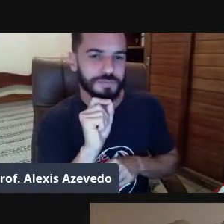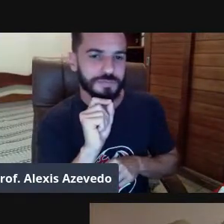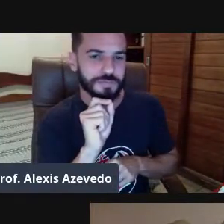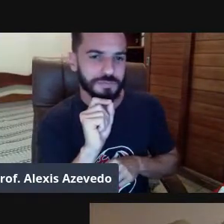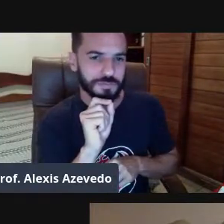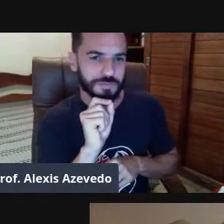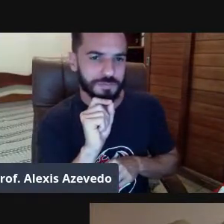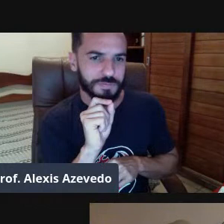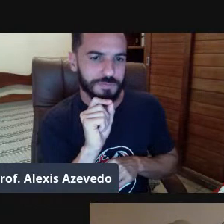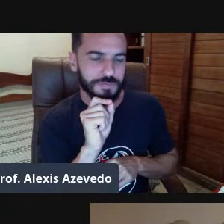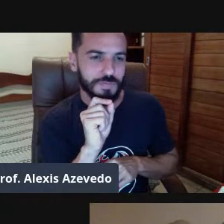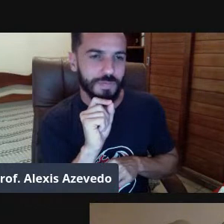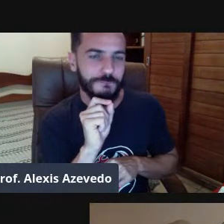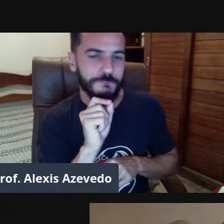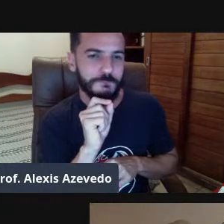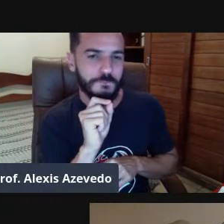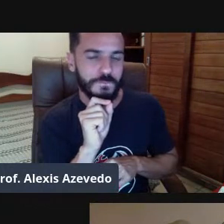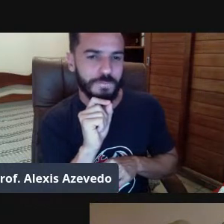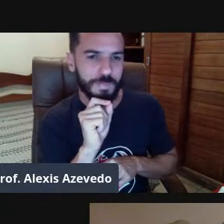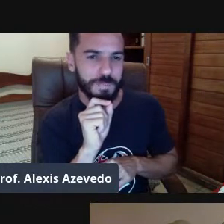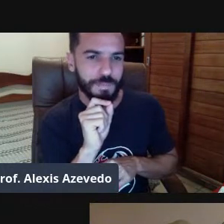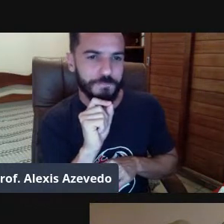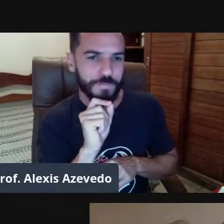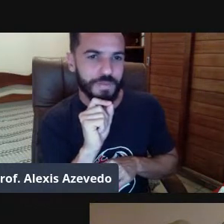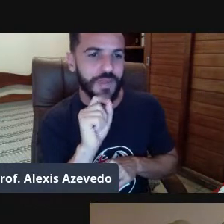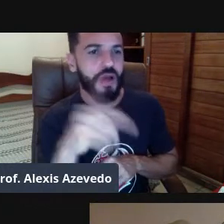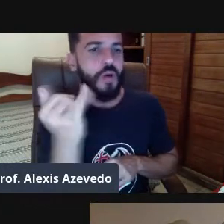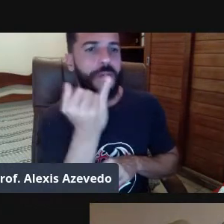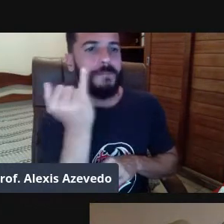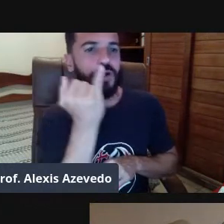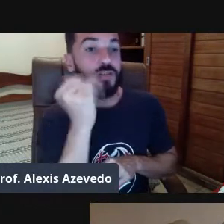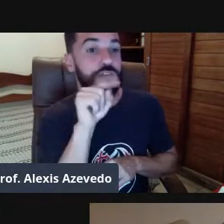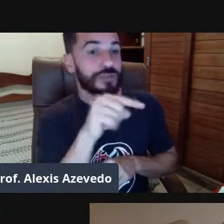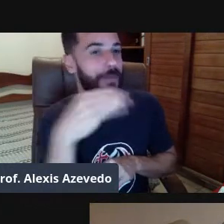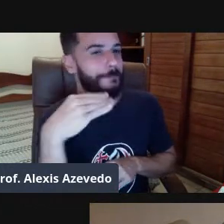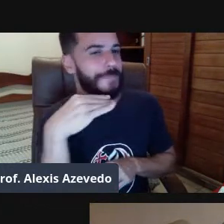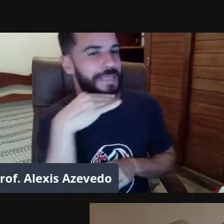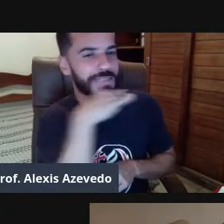uma fala. O importante é você descobrir